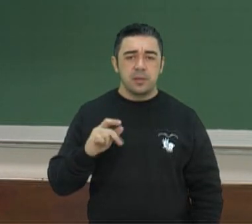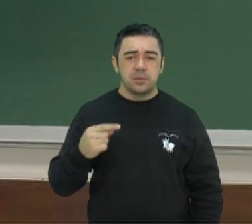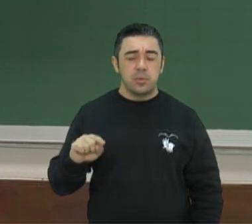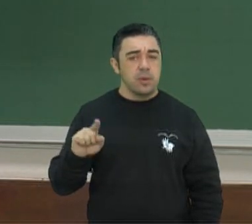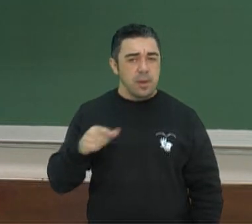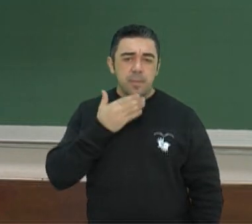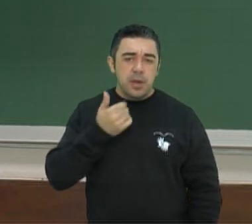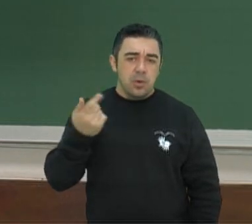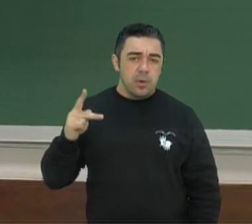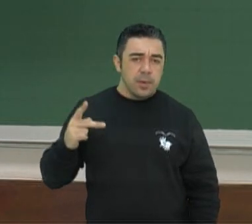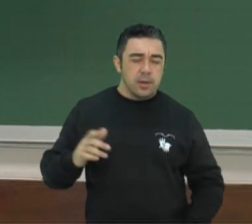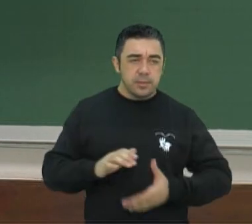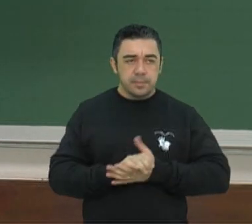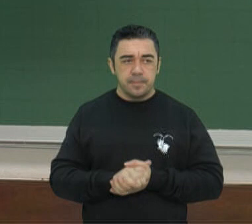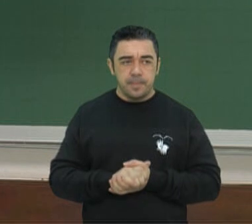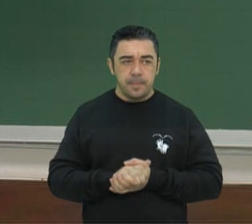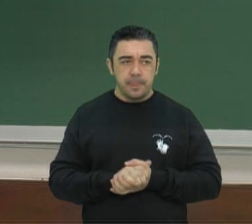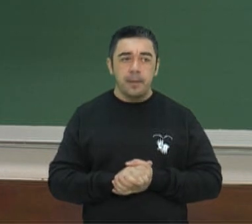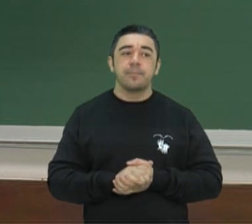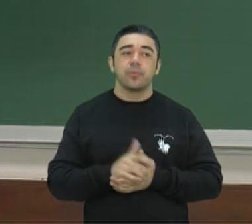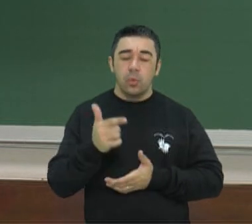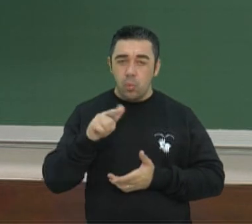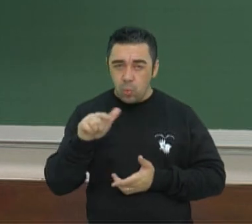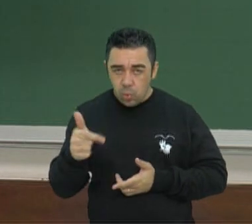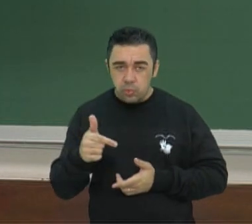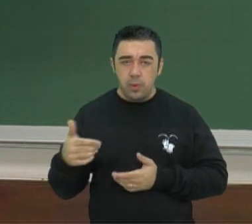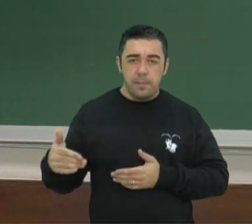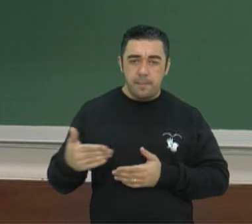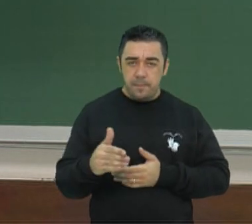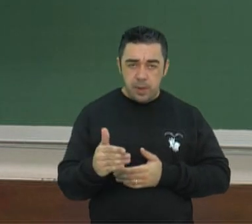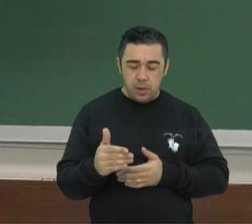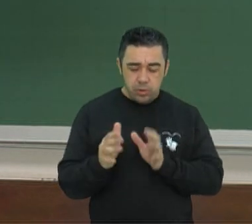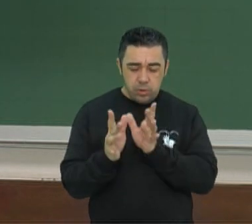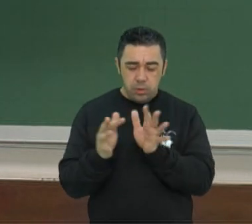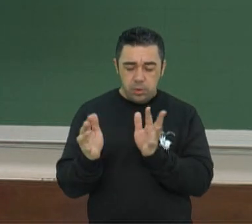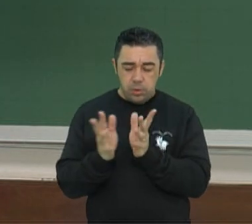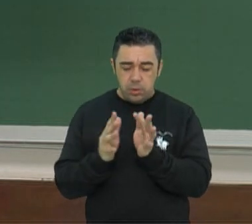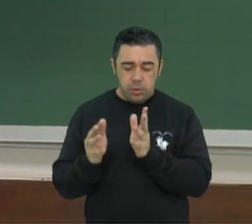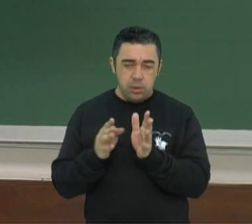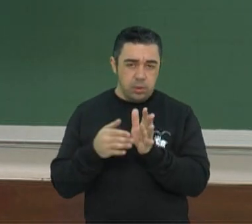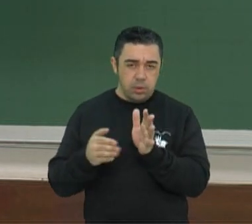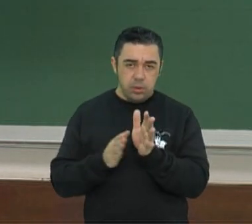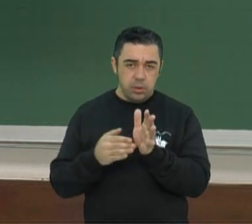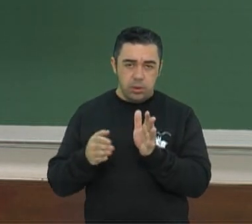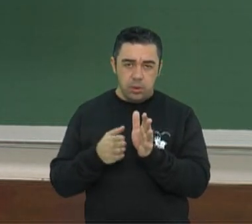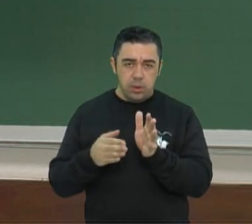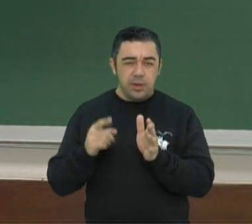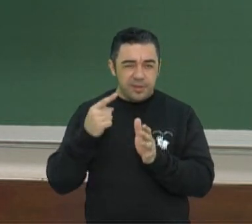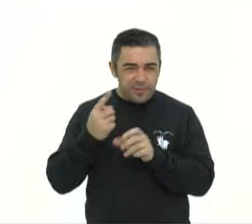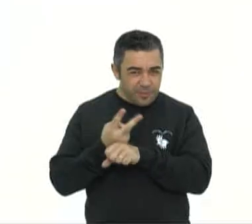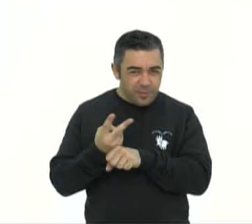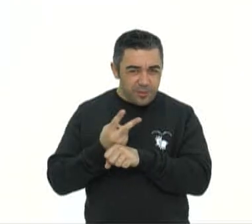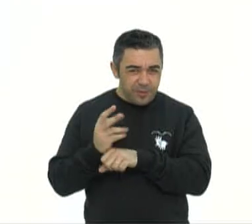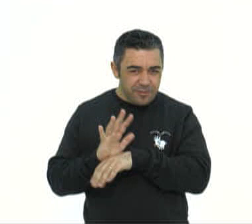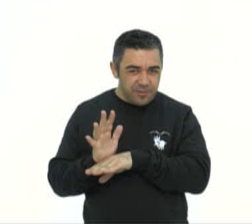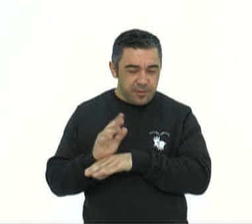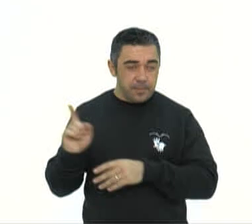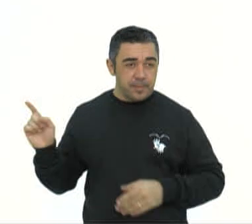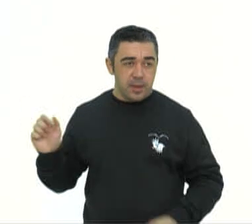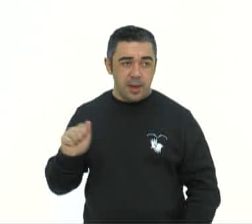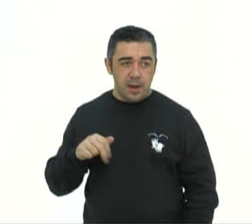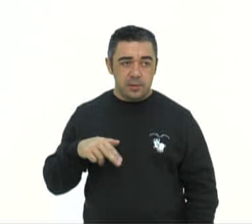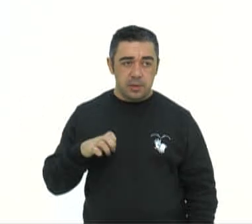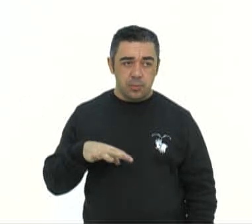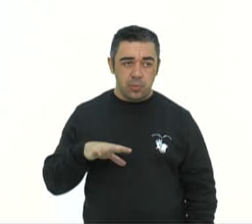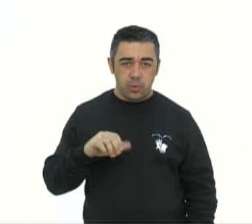melhor. Tá? Mais um exemplo aqui, ó, peixe, palhaço e anêmona, né? O filme Procurando Nemo, quem não assistiu? Então, a anêmona, ela